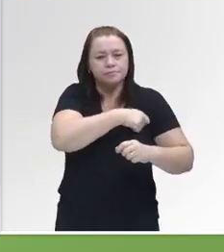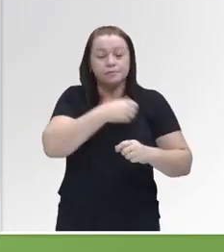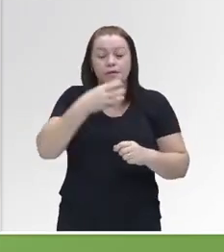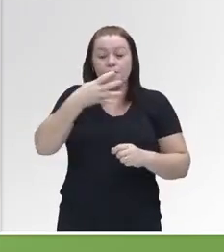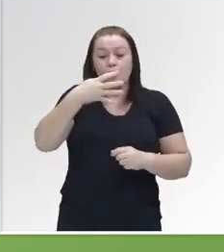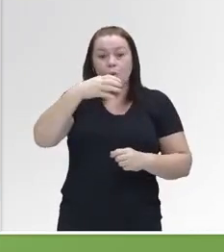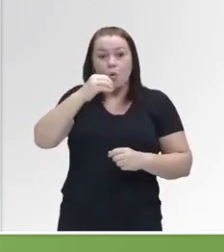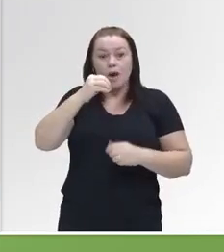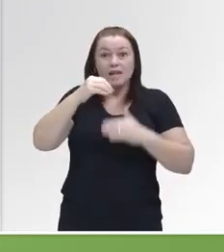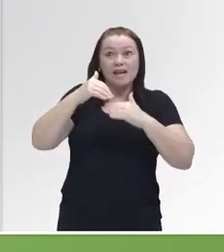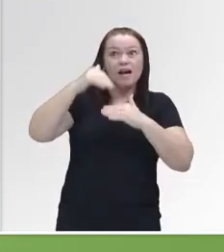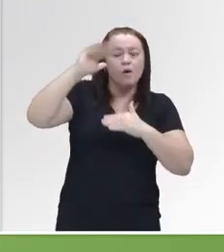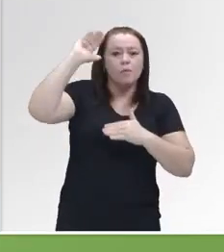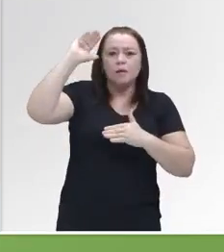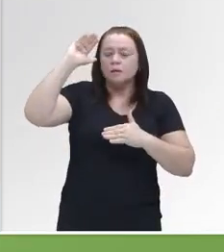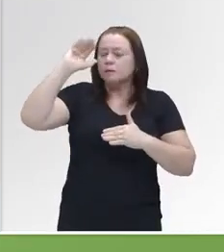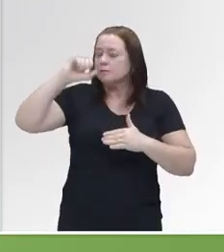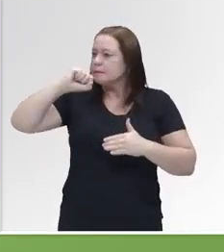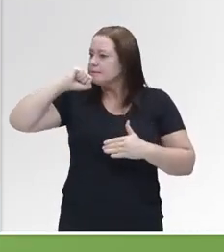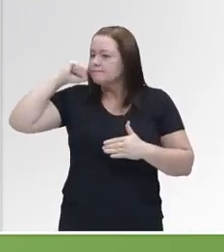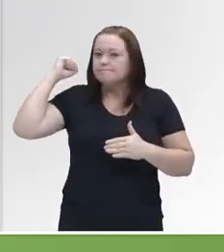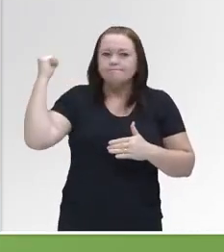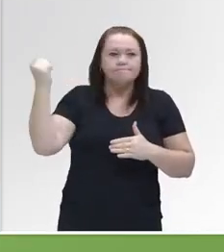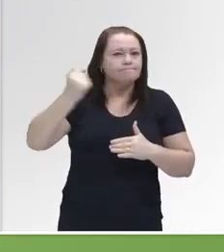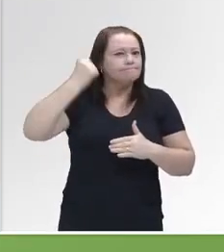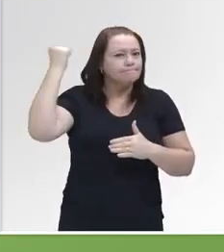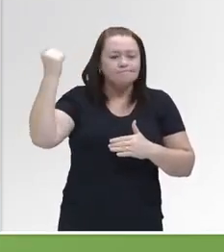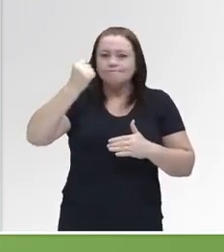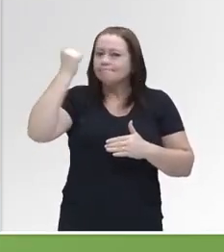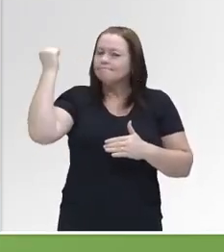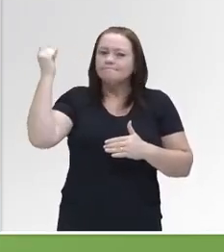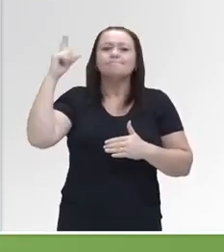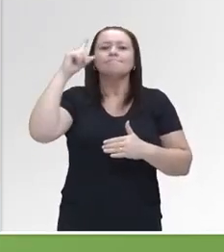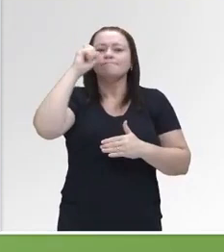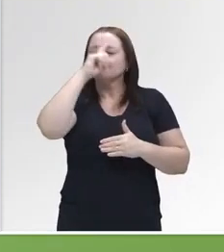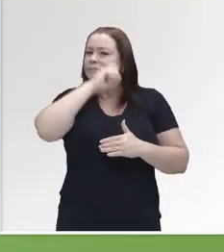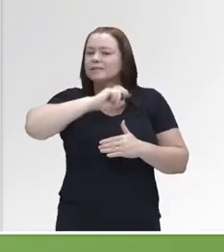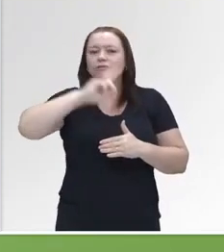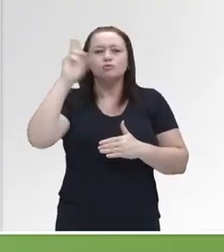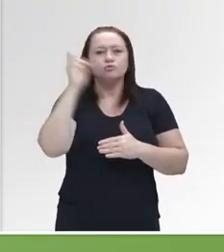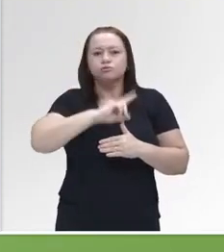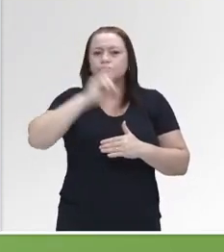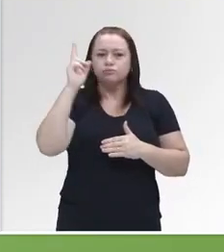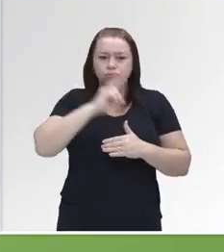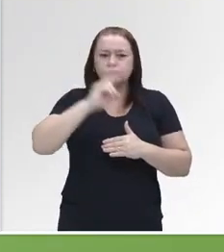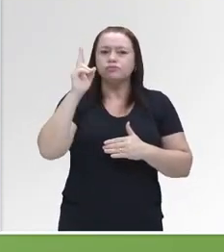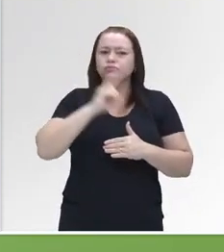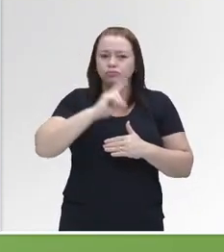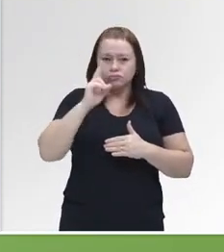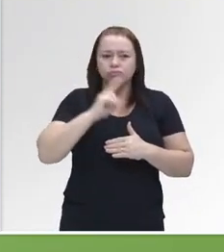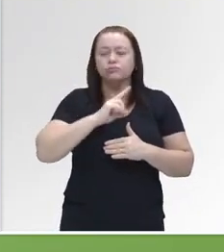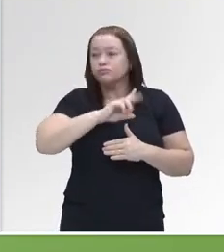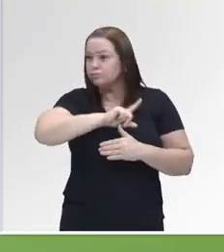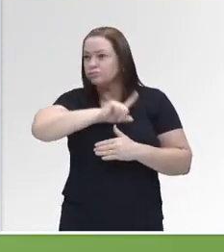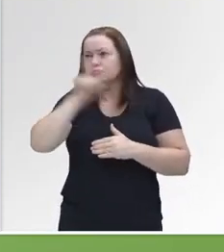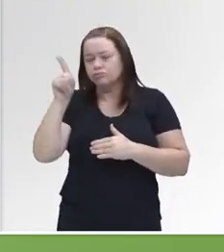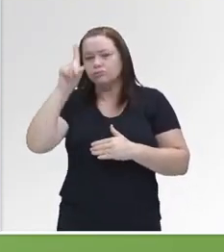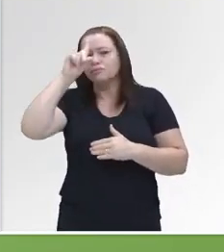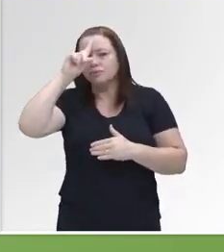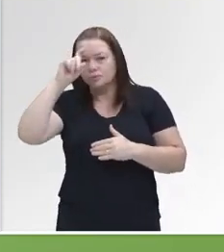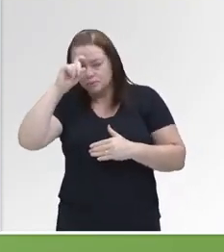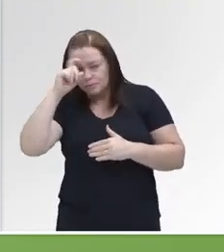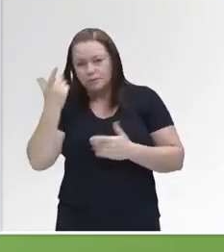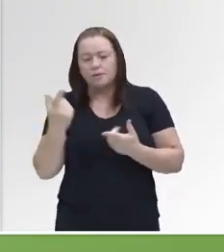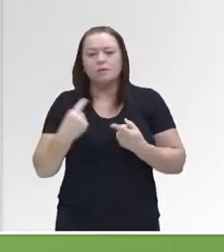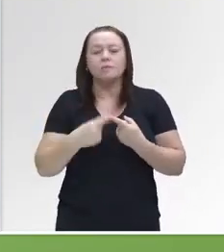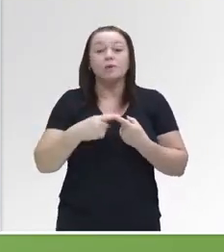40 graus já é muito complicado, e aí você toma algumas providências, né? Para febre a gente